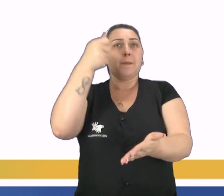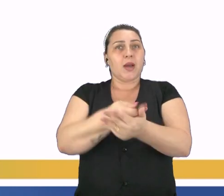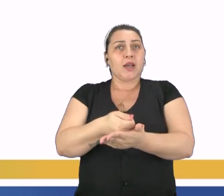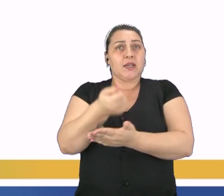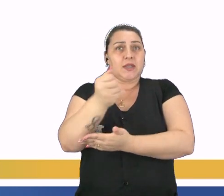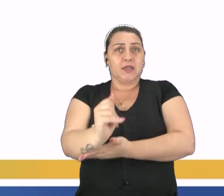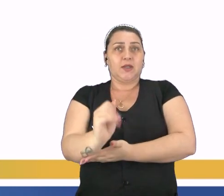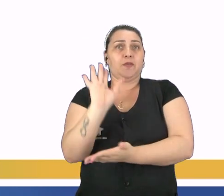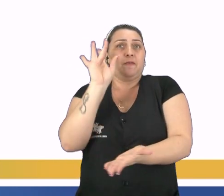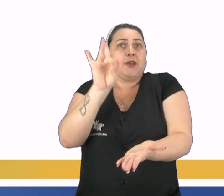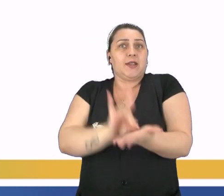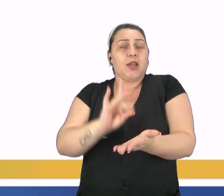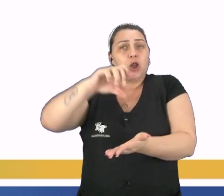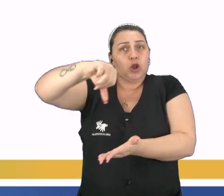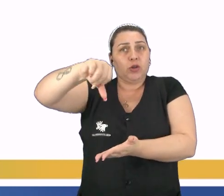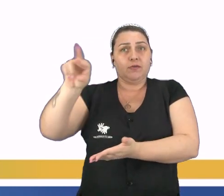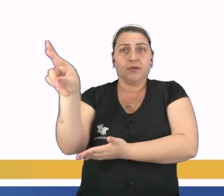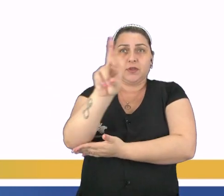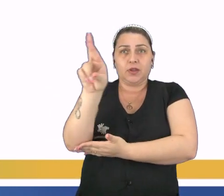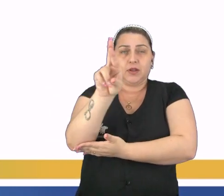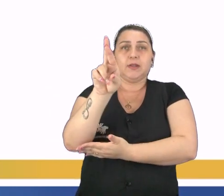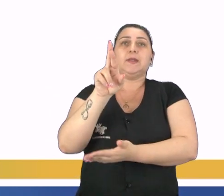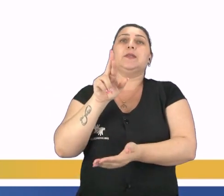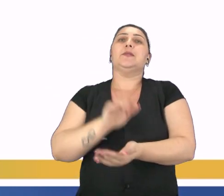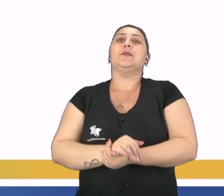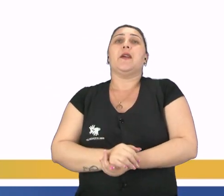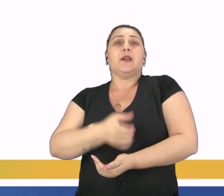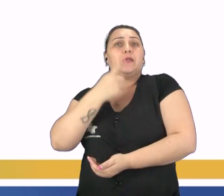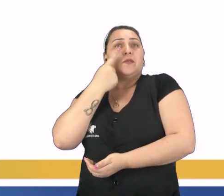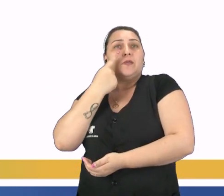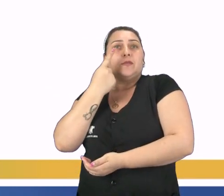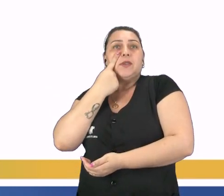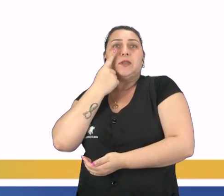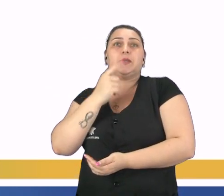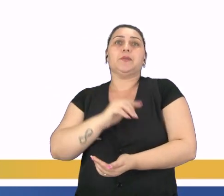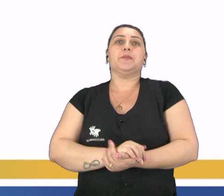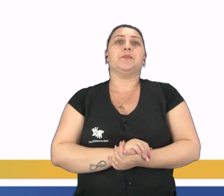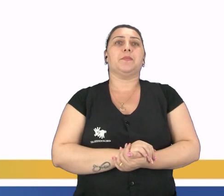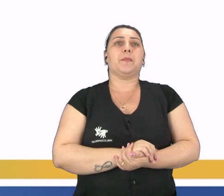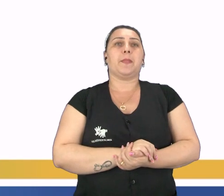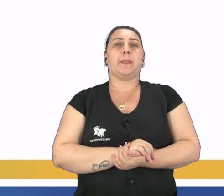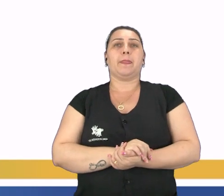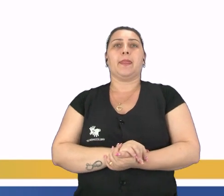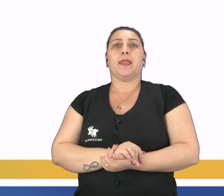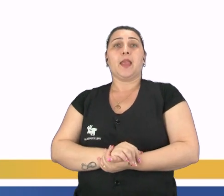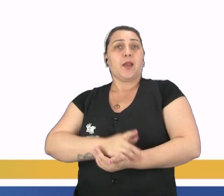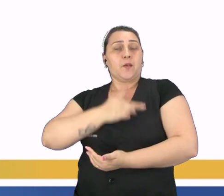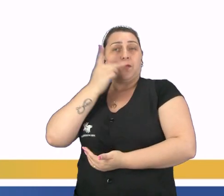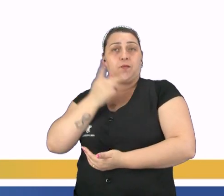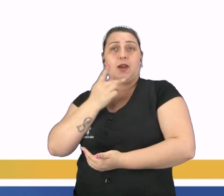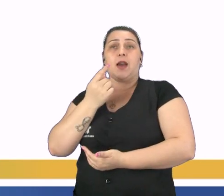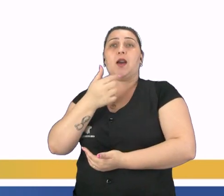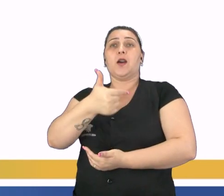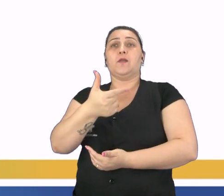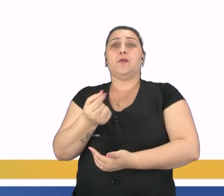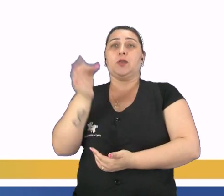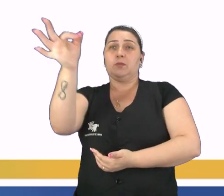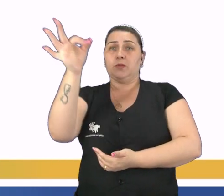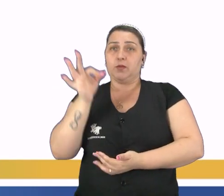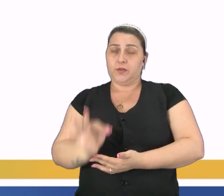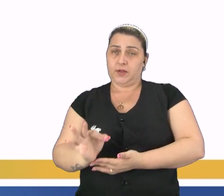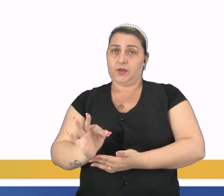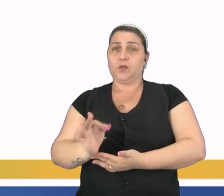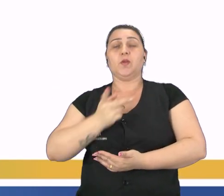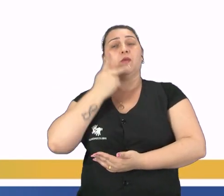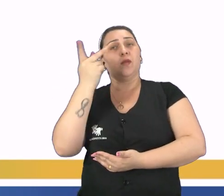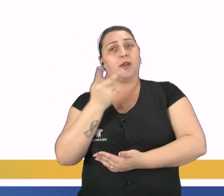pago se o preço original era de R$9? Observem que, quando eu falo 20% de desconto,